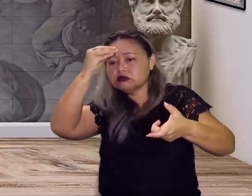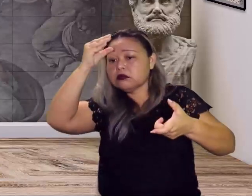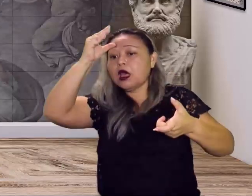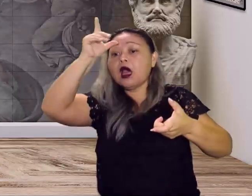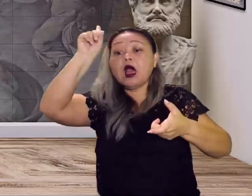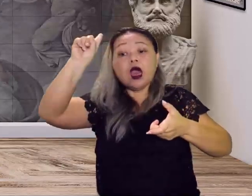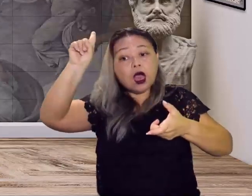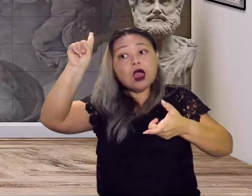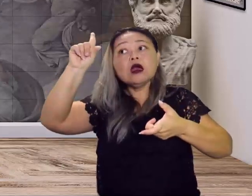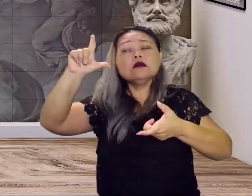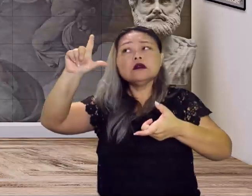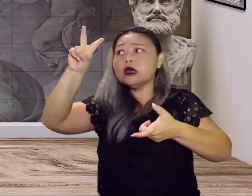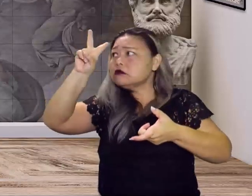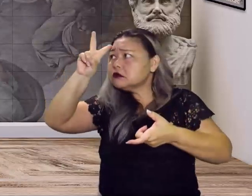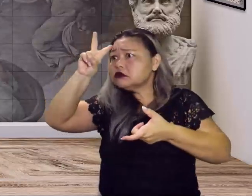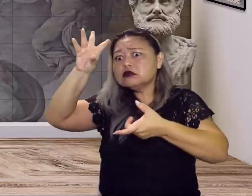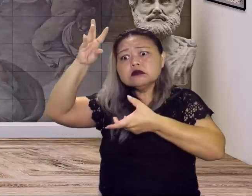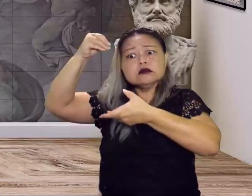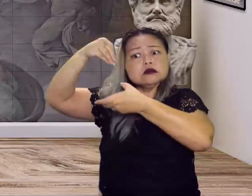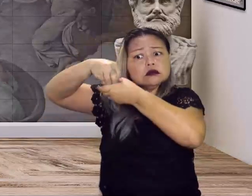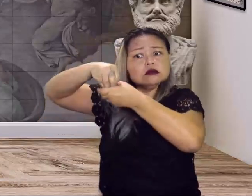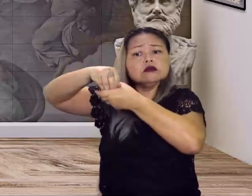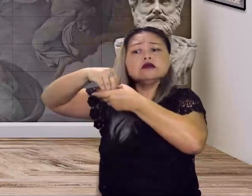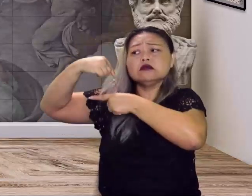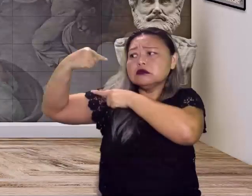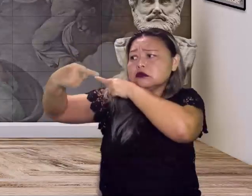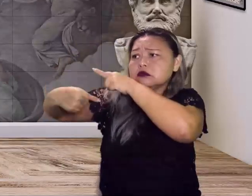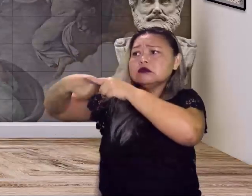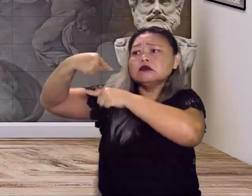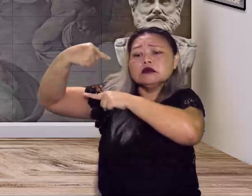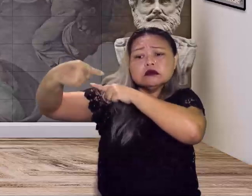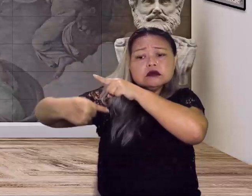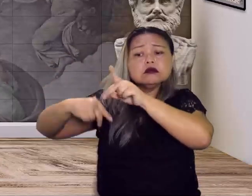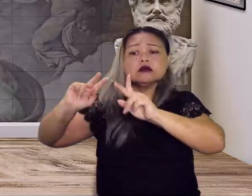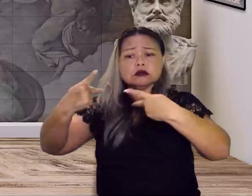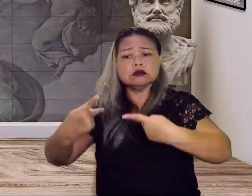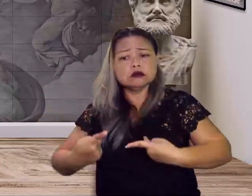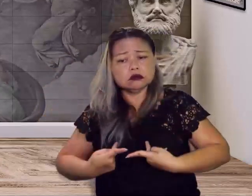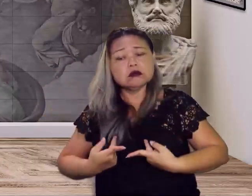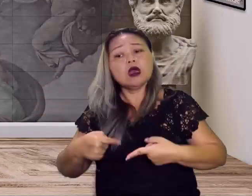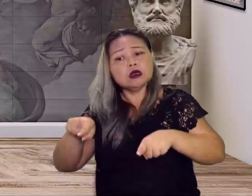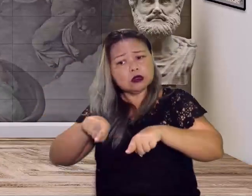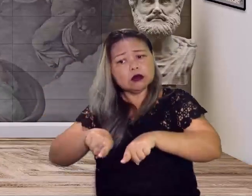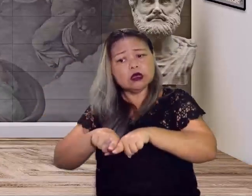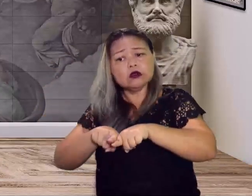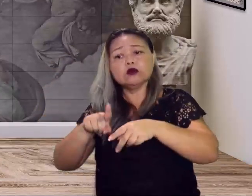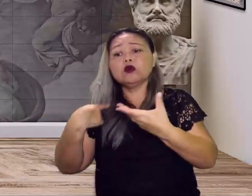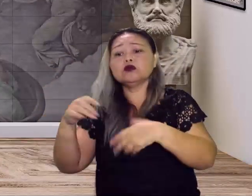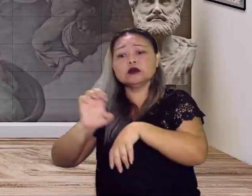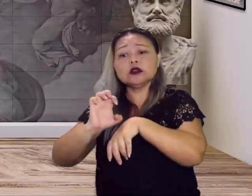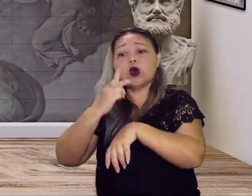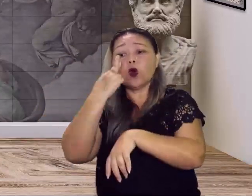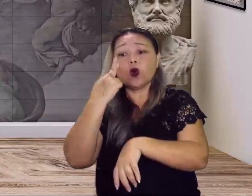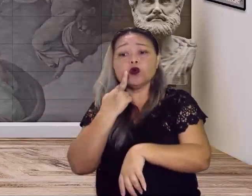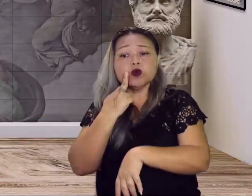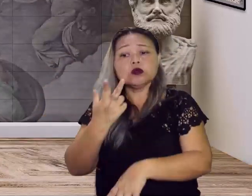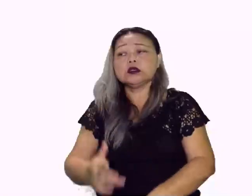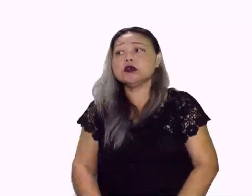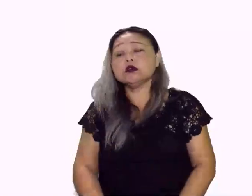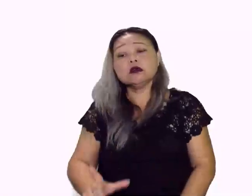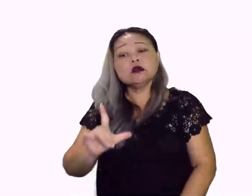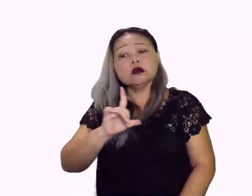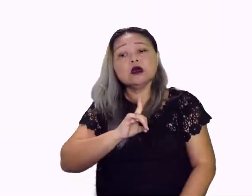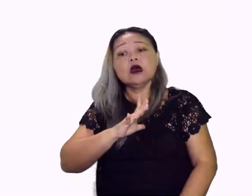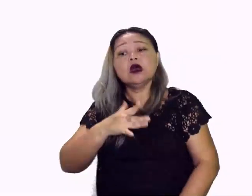carrega a nossa história, ele vem junto, tá? O processo histórico da humanidade, inclusive do nosso estado de Rondônia. Vamos lá agora, olha só,